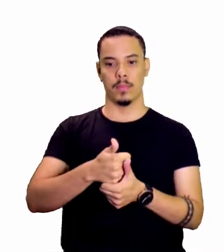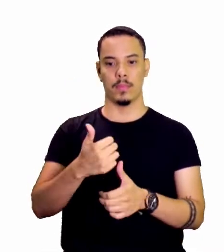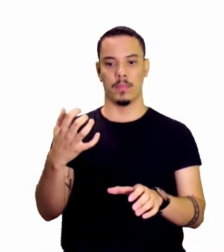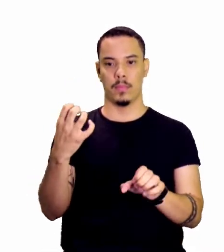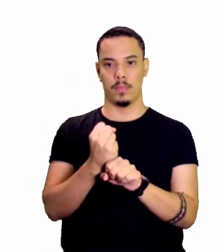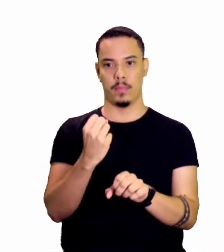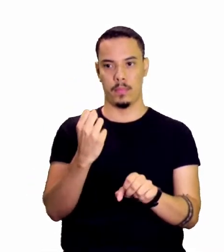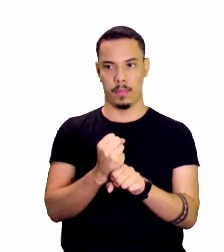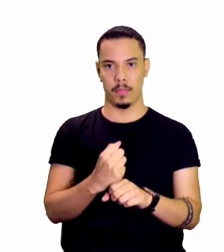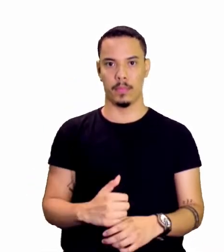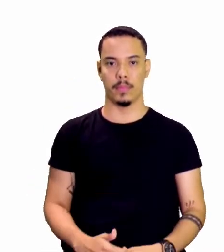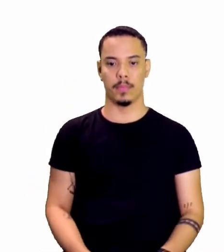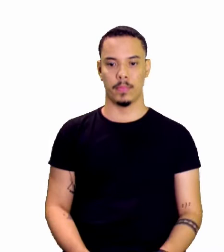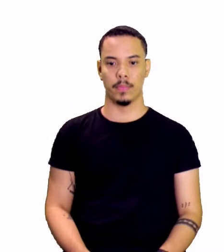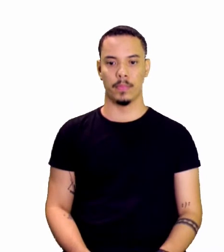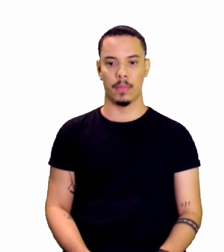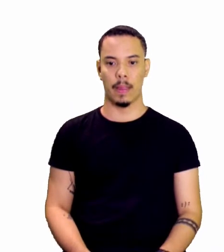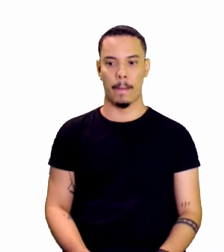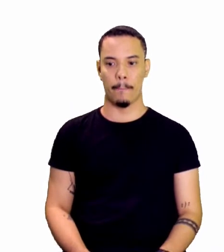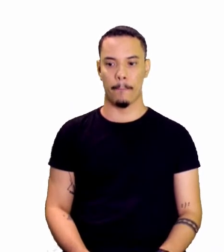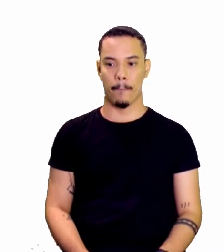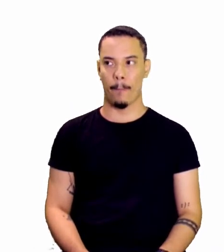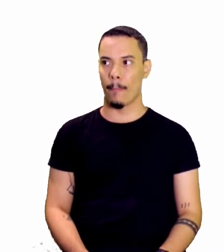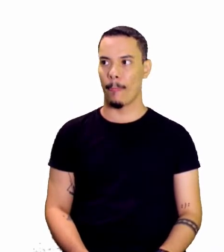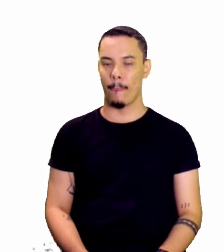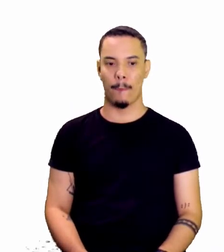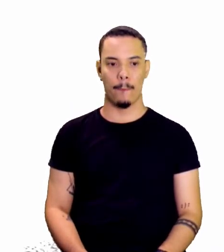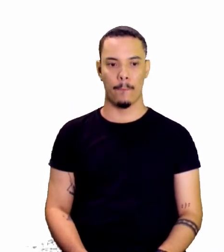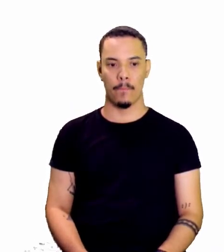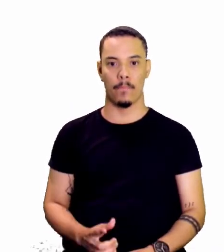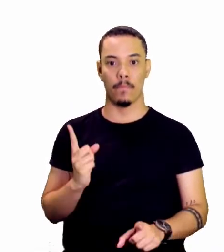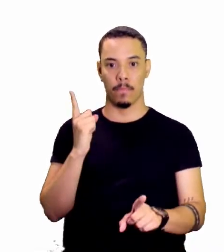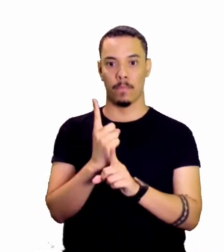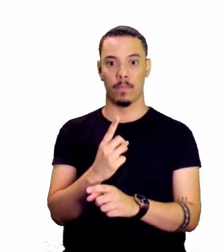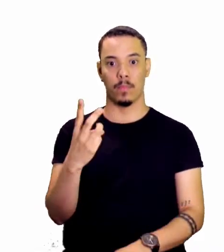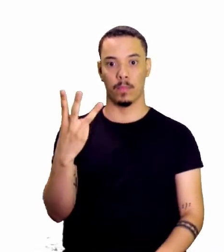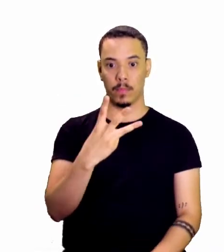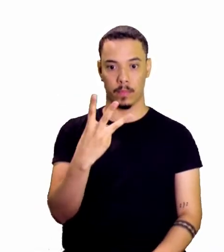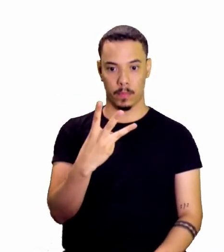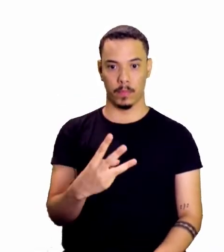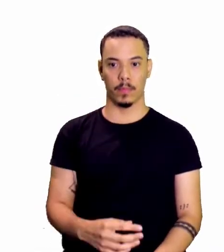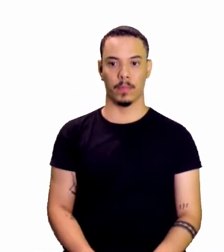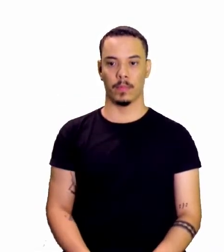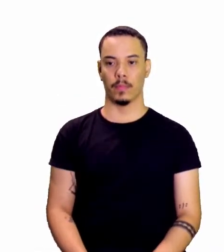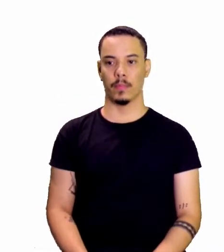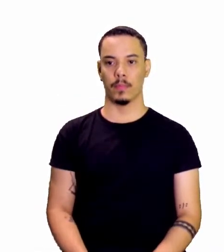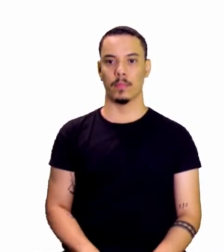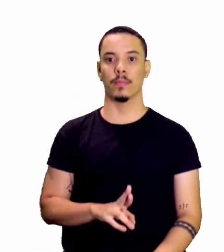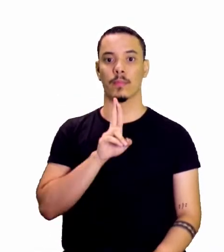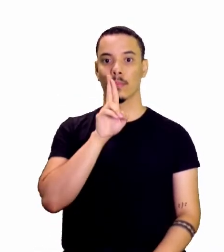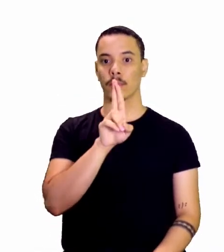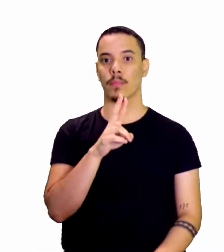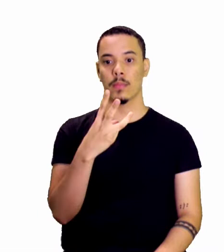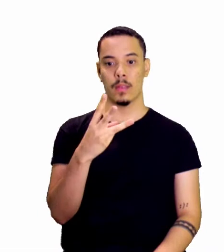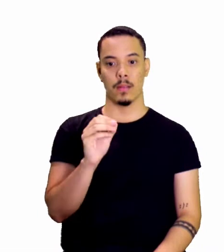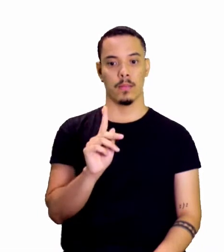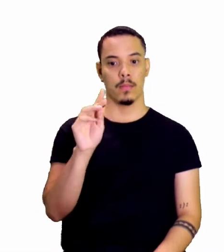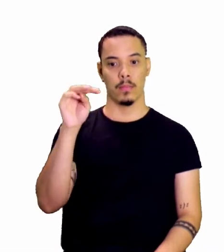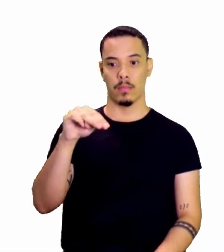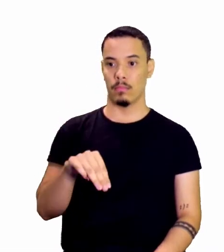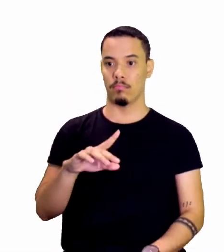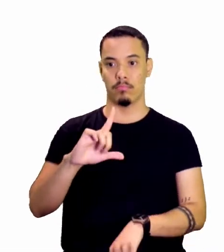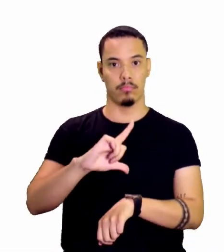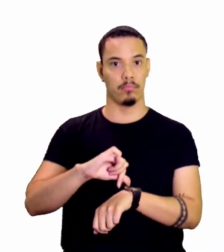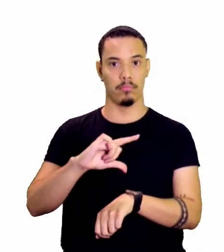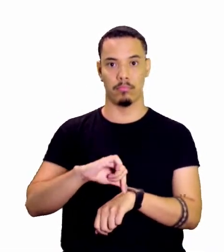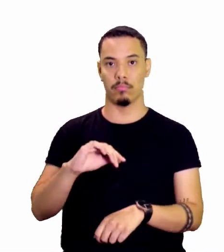esses dois essas duas grandezas aqui para achar a terceira grandeza olha lá a 30 km por